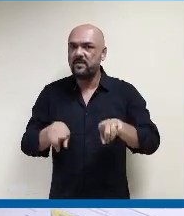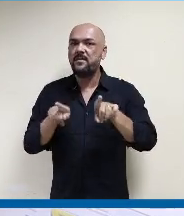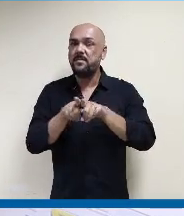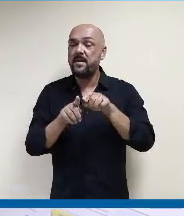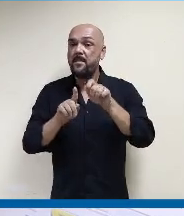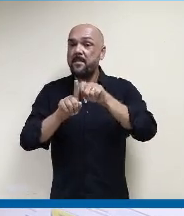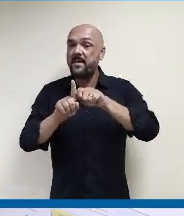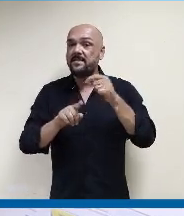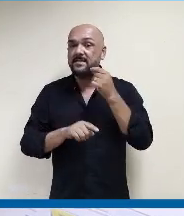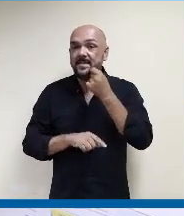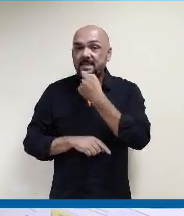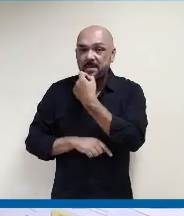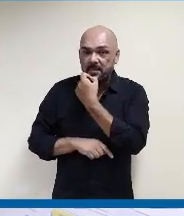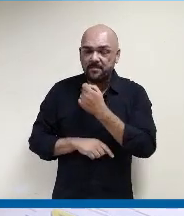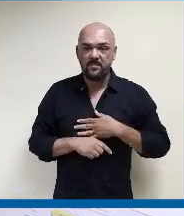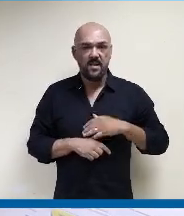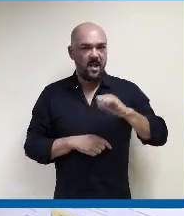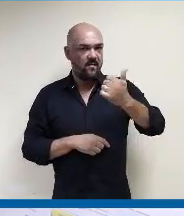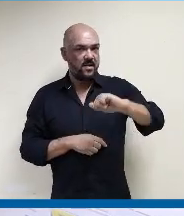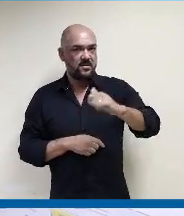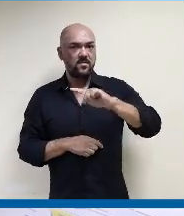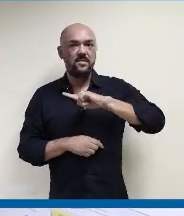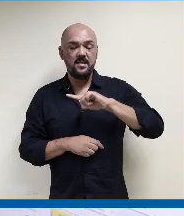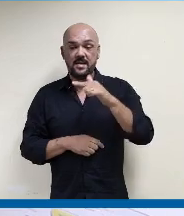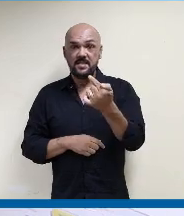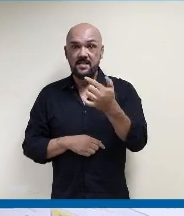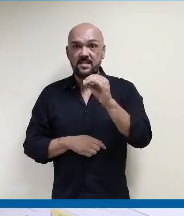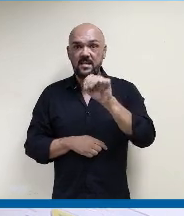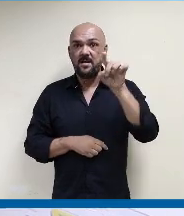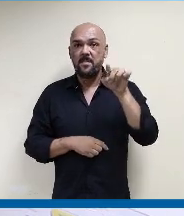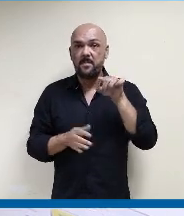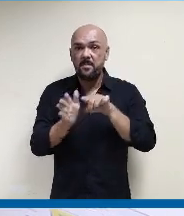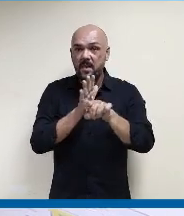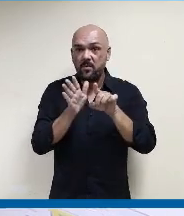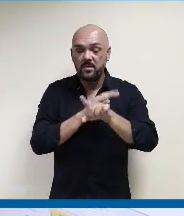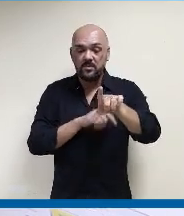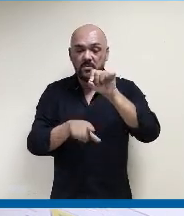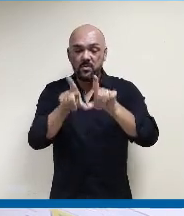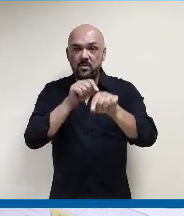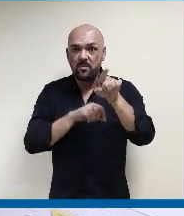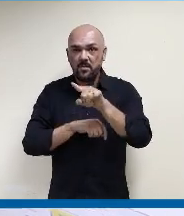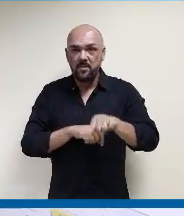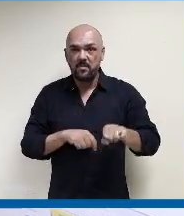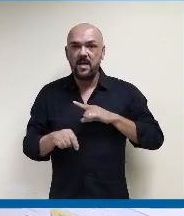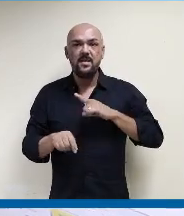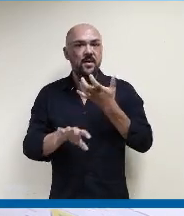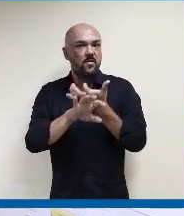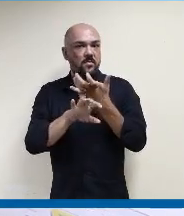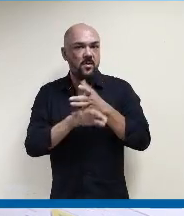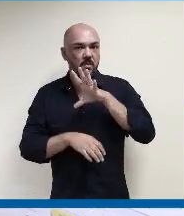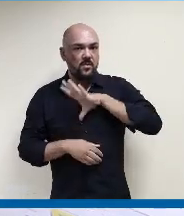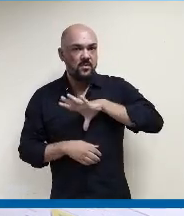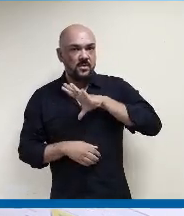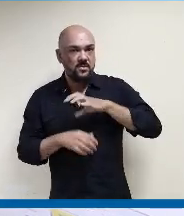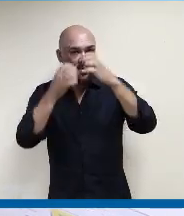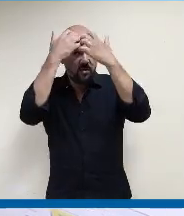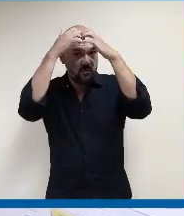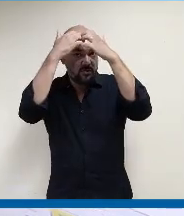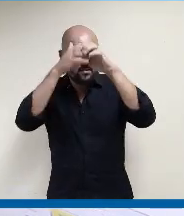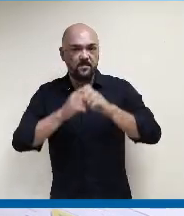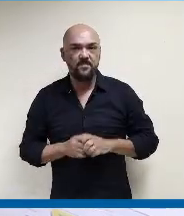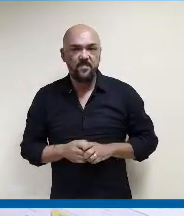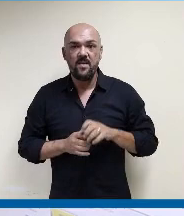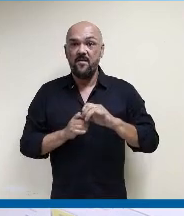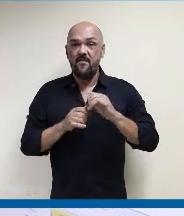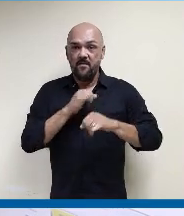prova aplicada no mês de setembro a avaliação será composta por 70 questões de múltipla escolha abordando os conteúdos de português raciocínio